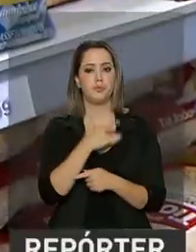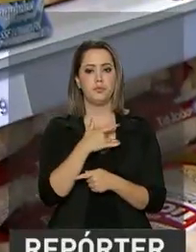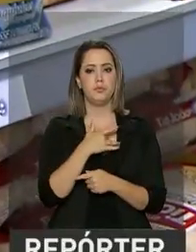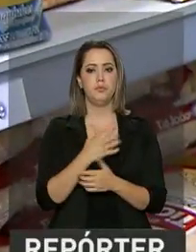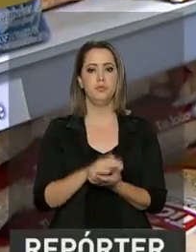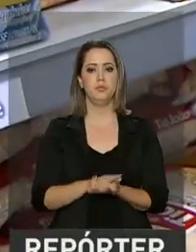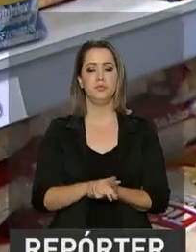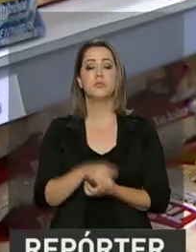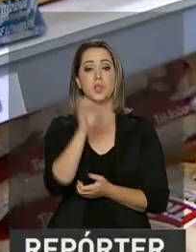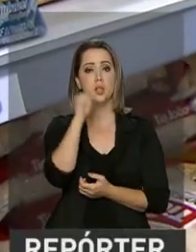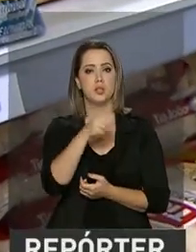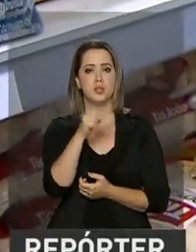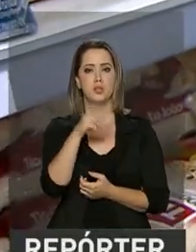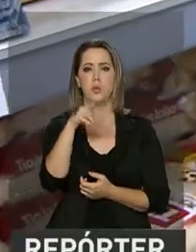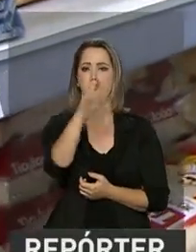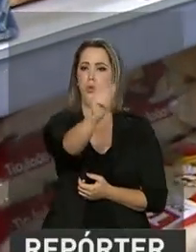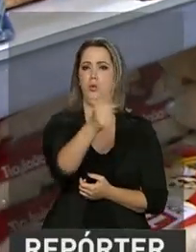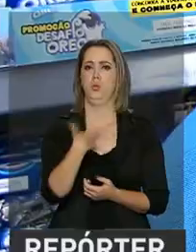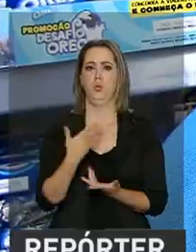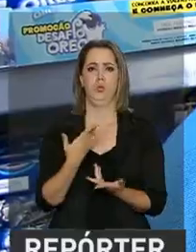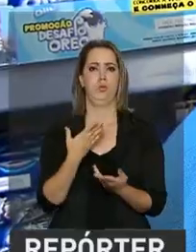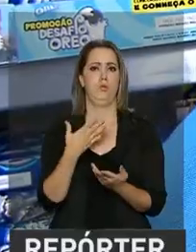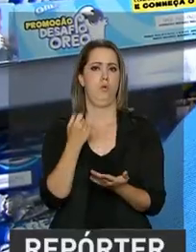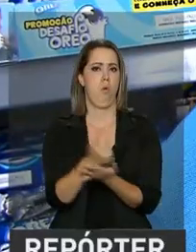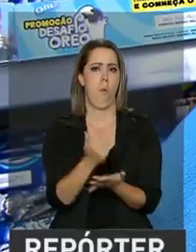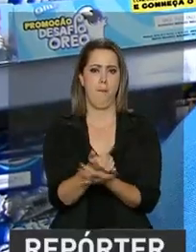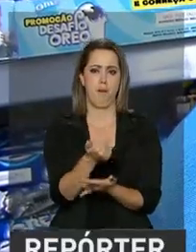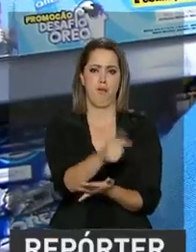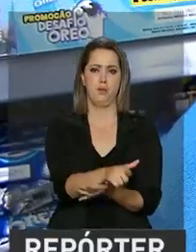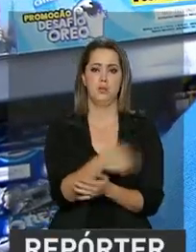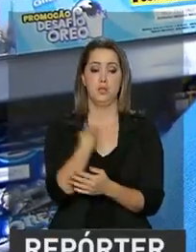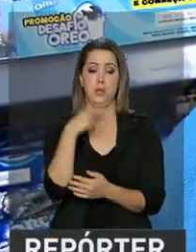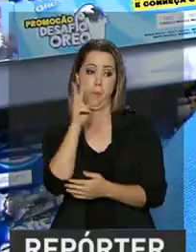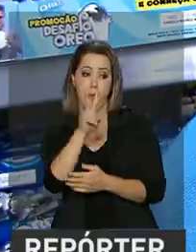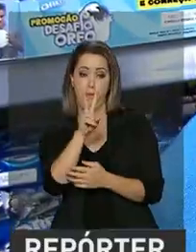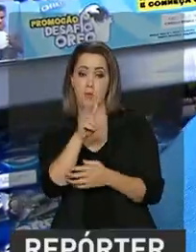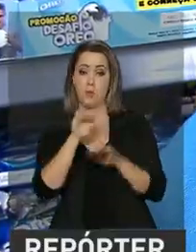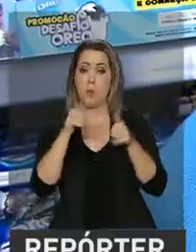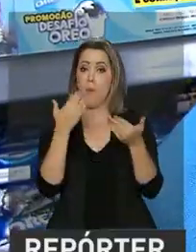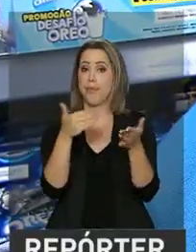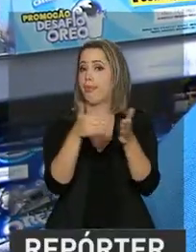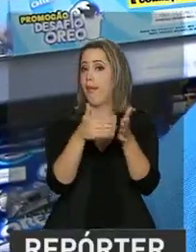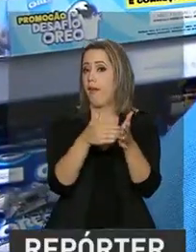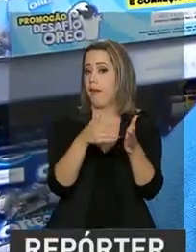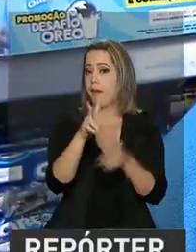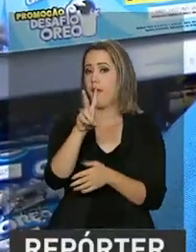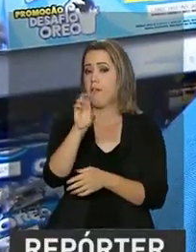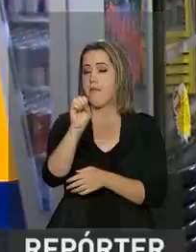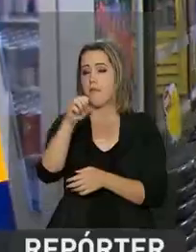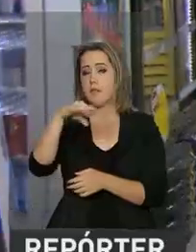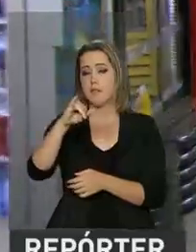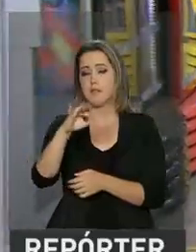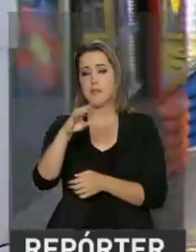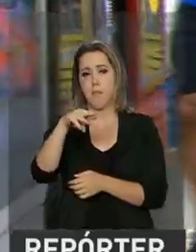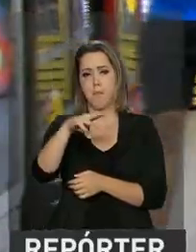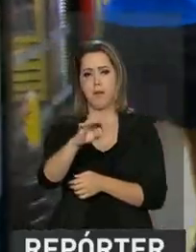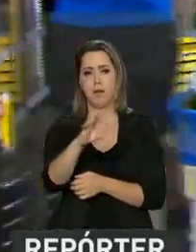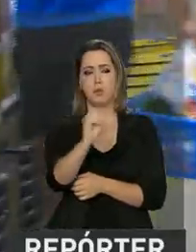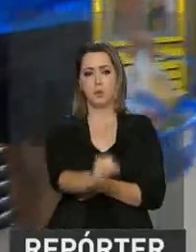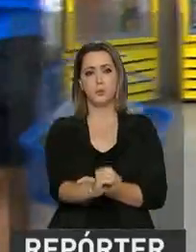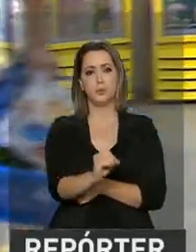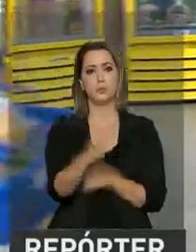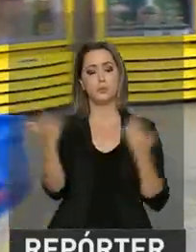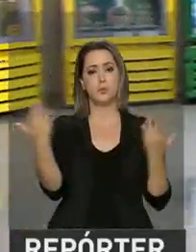Com certeza, né? Nunca que eu vou comprar mais. Sempre controlo a validade também de qualquer produto que eu vou levar. Recentemente,